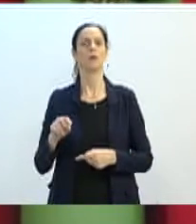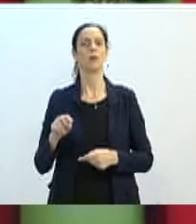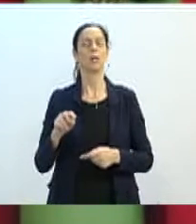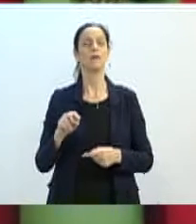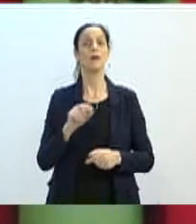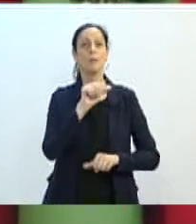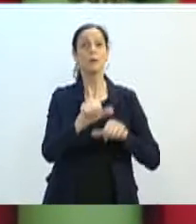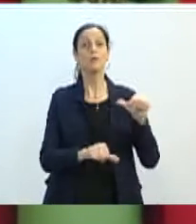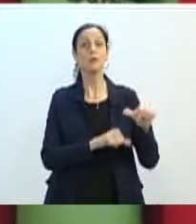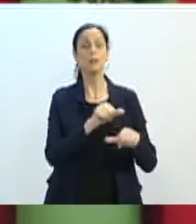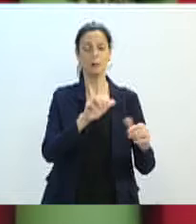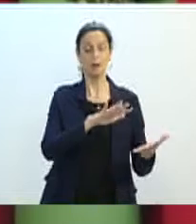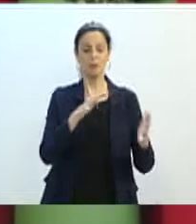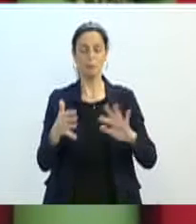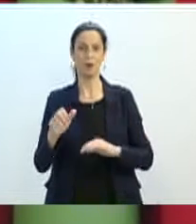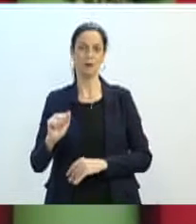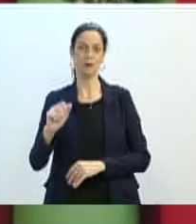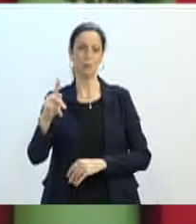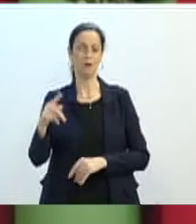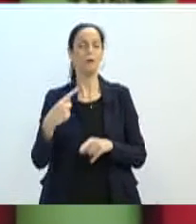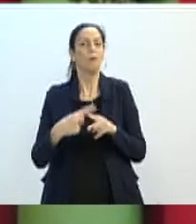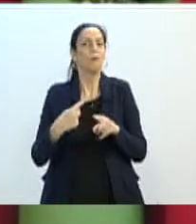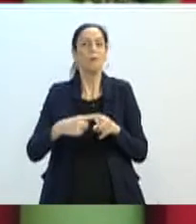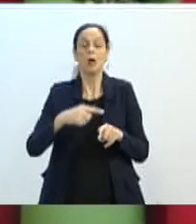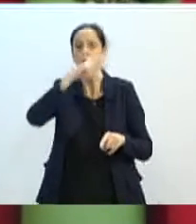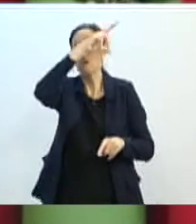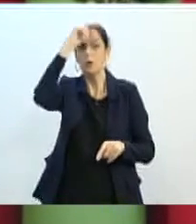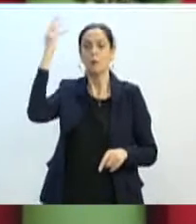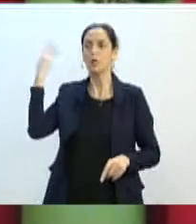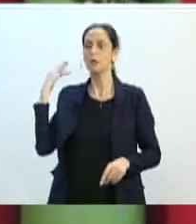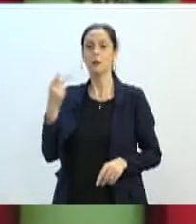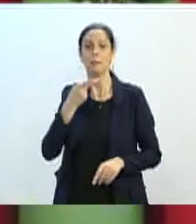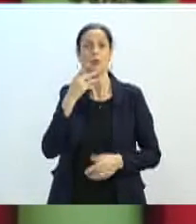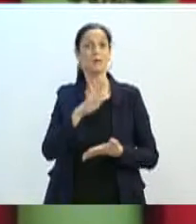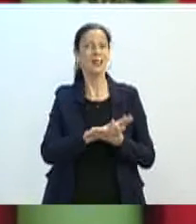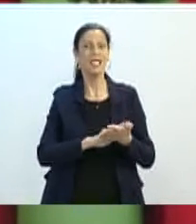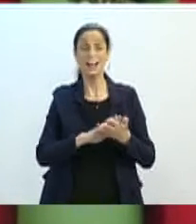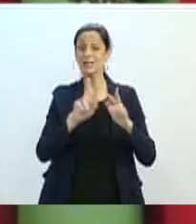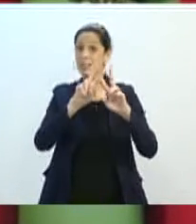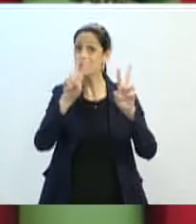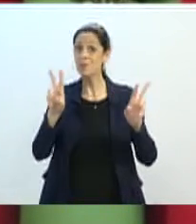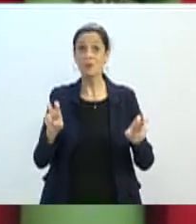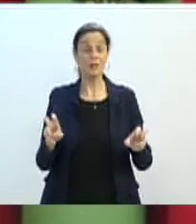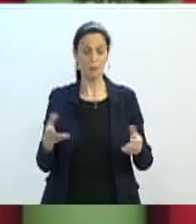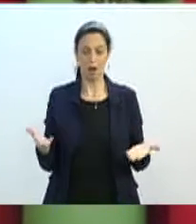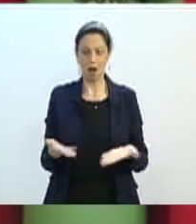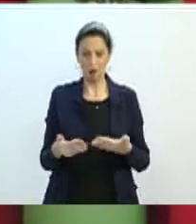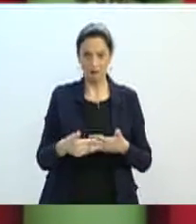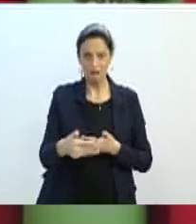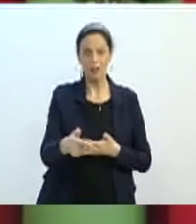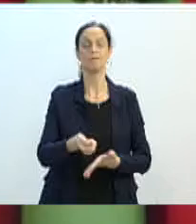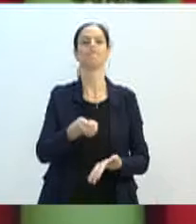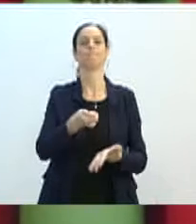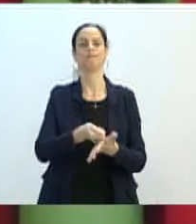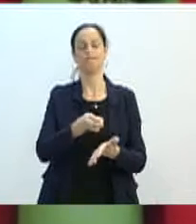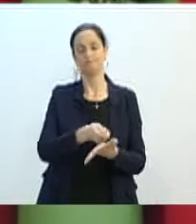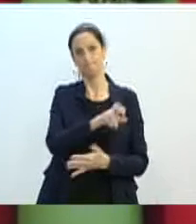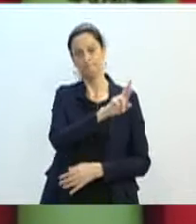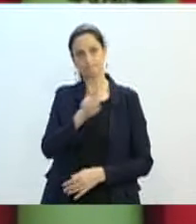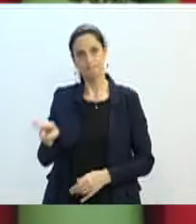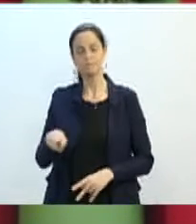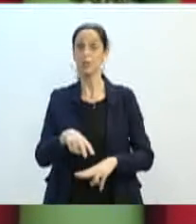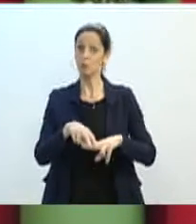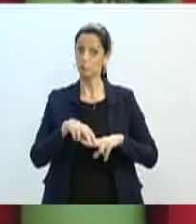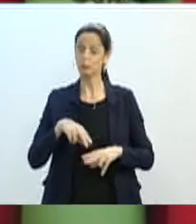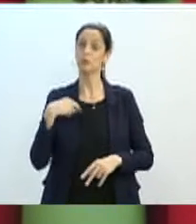da transação digo isso porque o Executivo não tava falando nada em relação a esse assunto agora vai ser obrigado a falar então a gente fez um